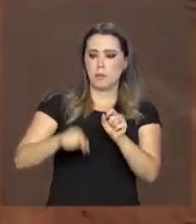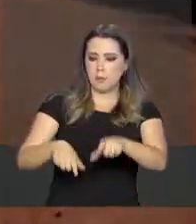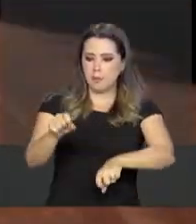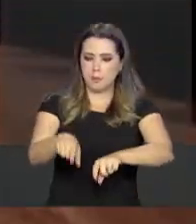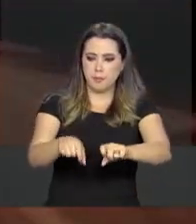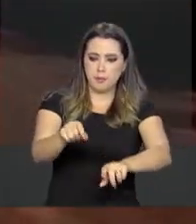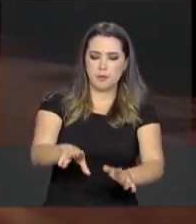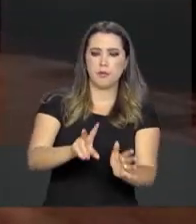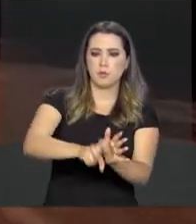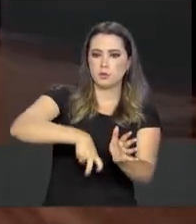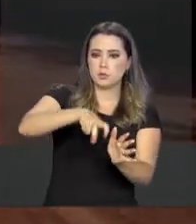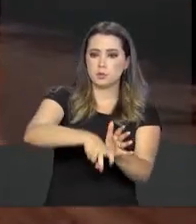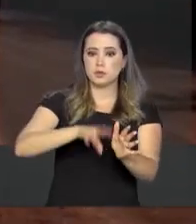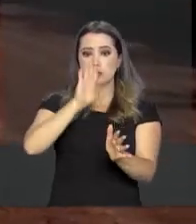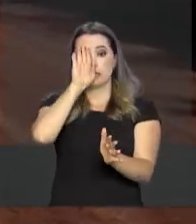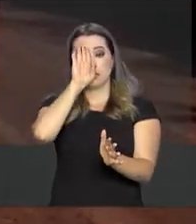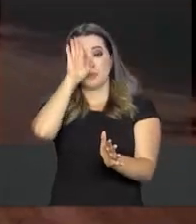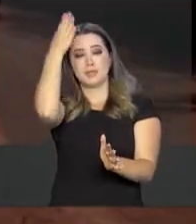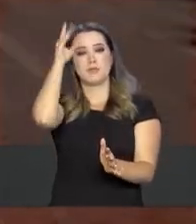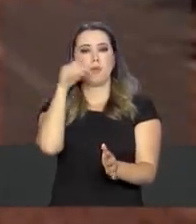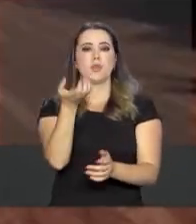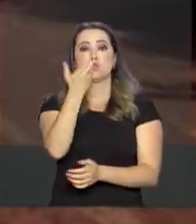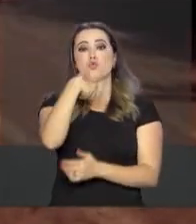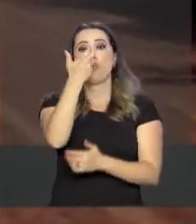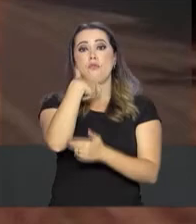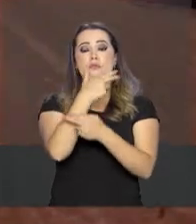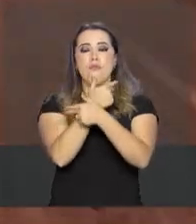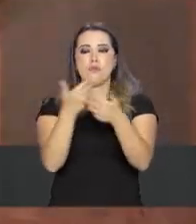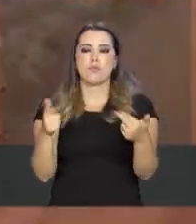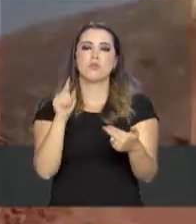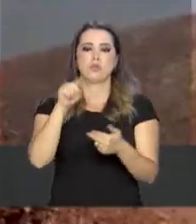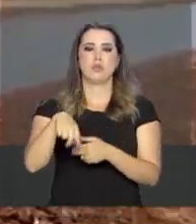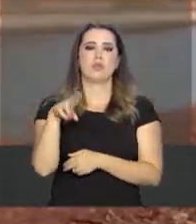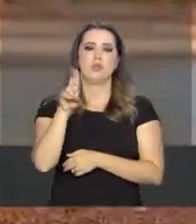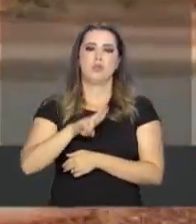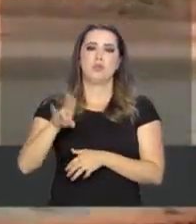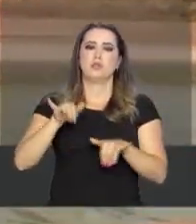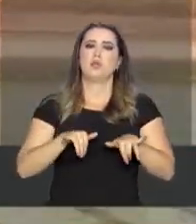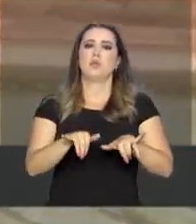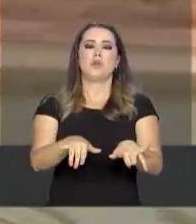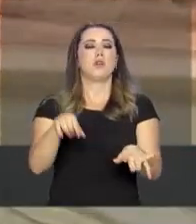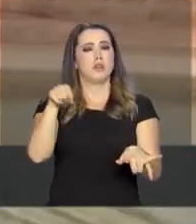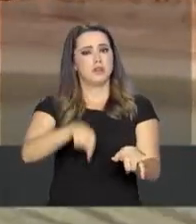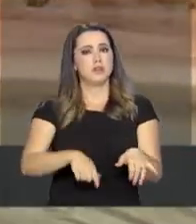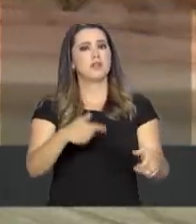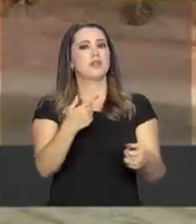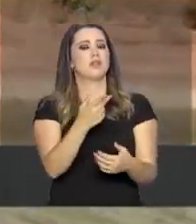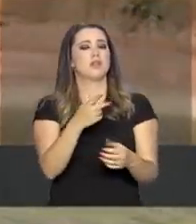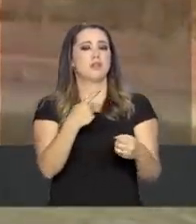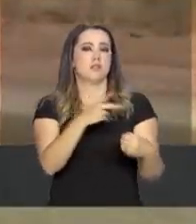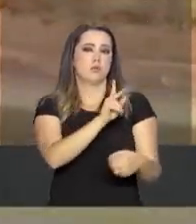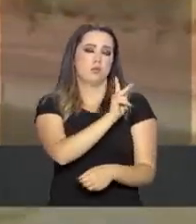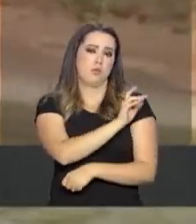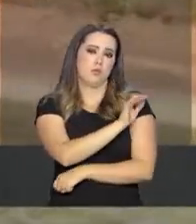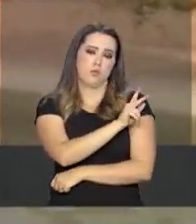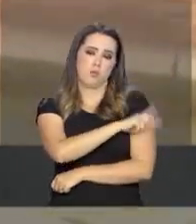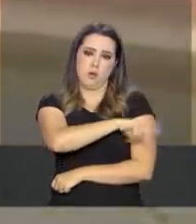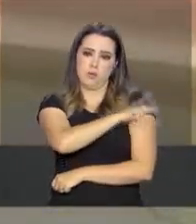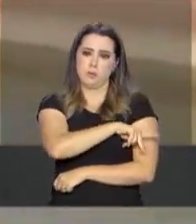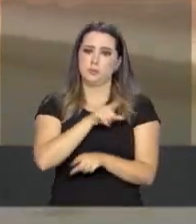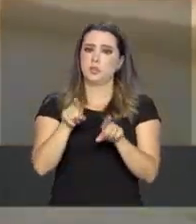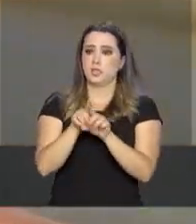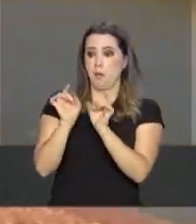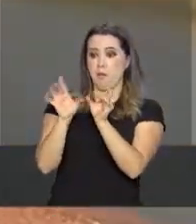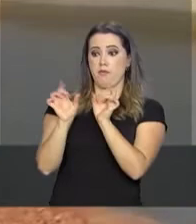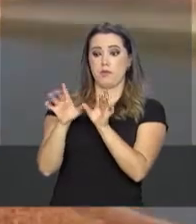durante todo o ano, especialmente frutas que são consumidas aqui pelo mercado local e também são exportadas.